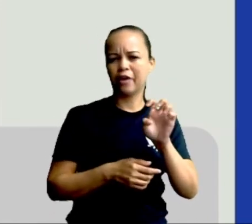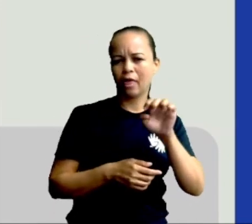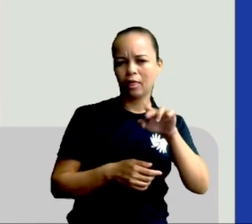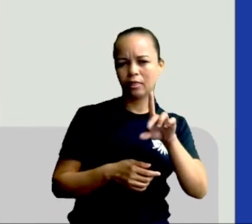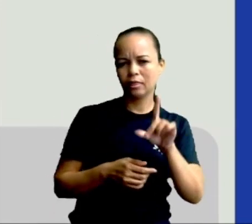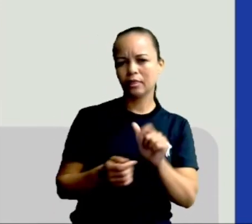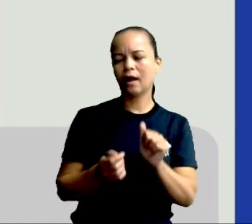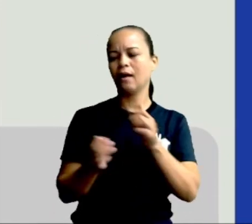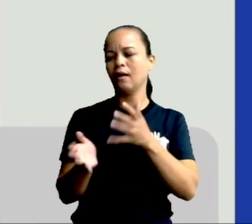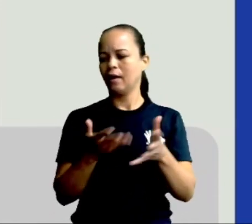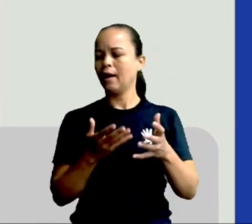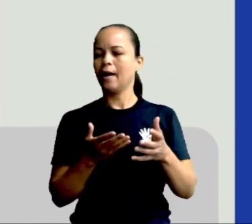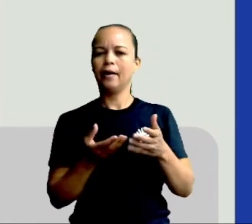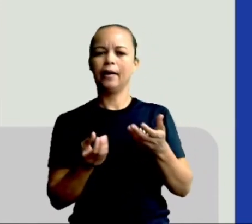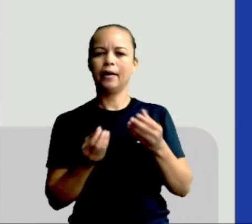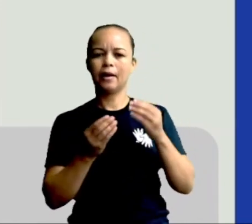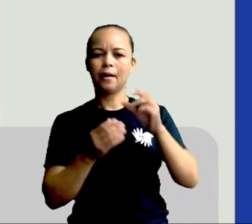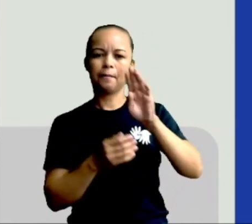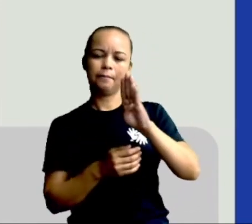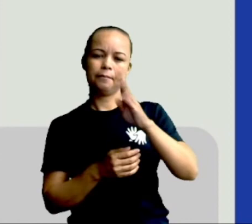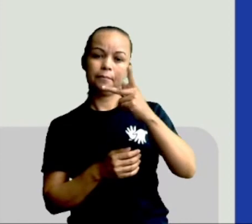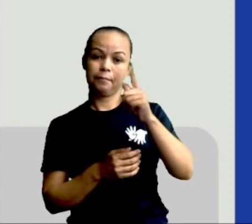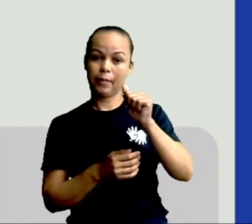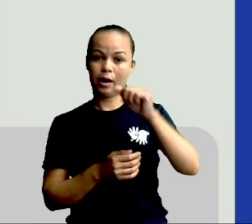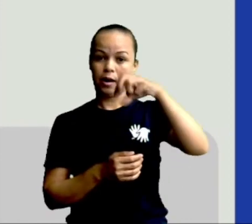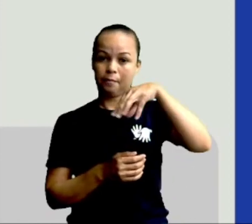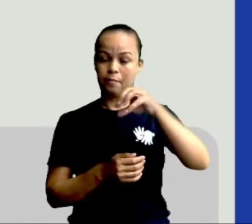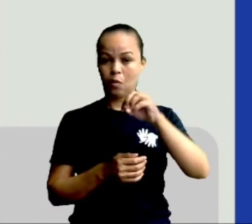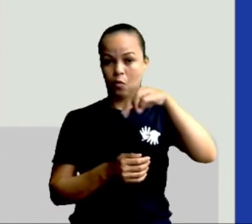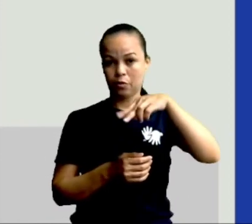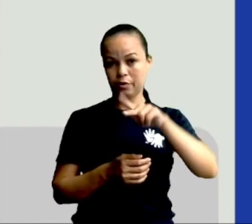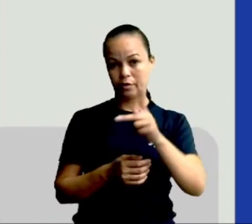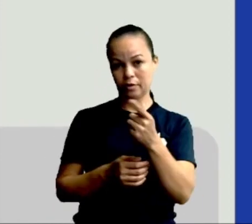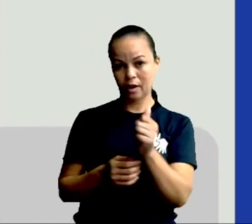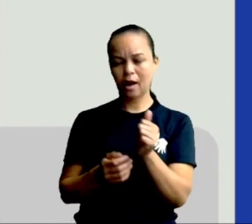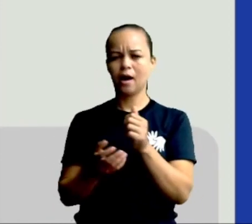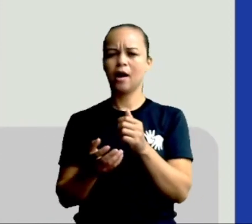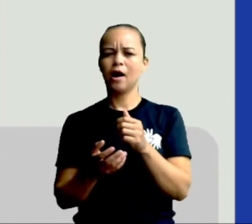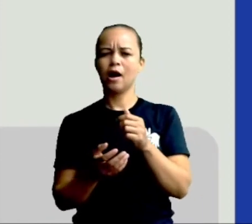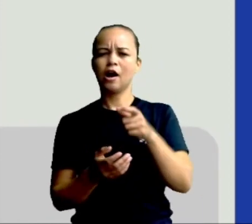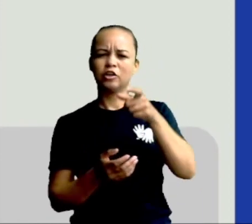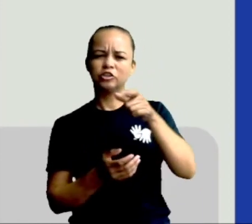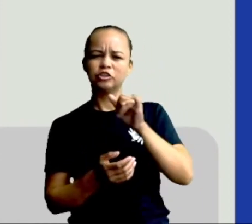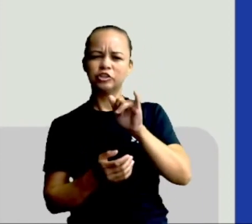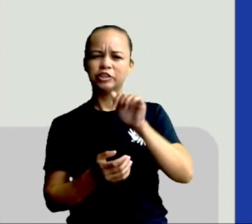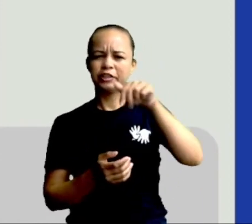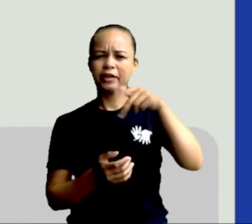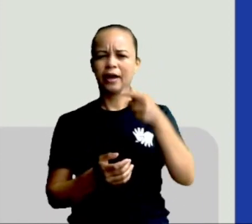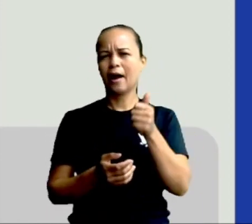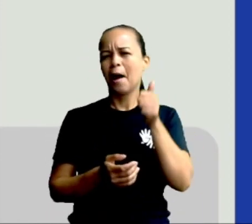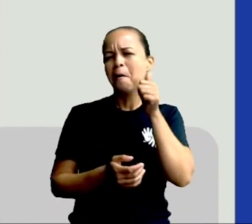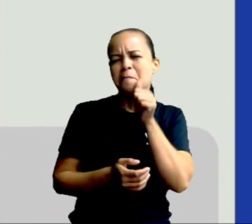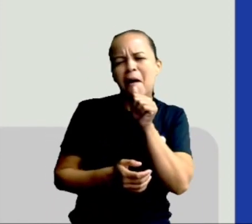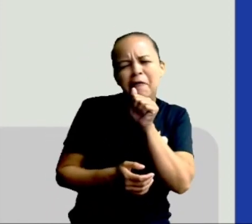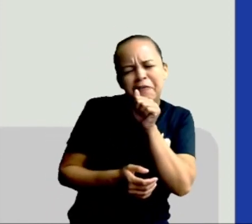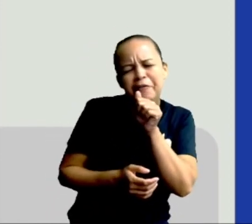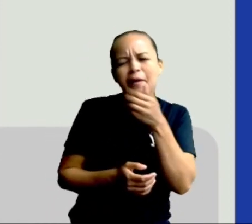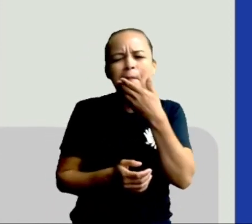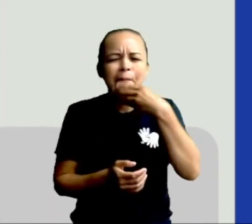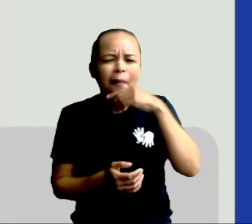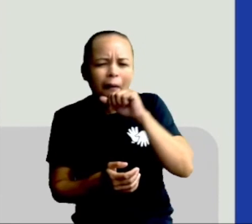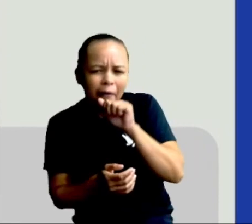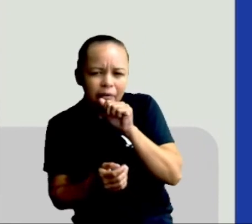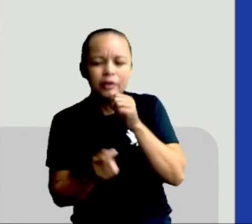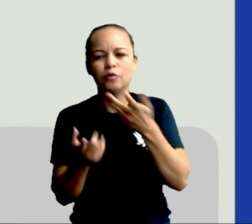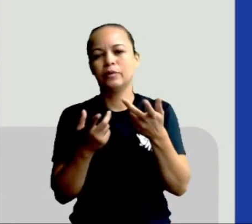Moleque, pamonha, moqueca, então cangote, xingá, maninha, painho, isso são palavras